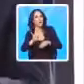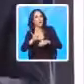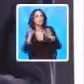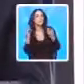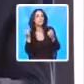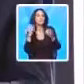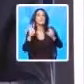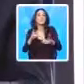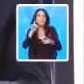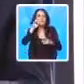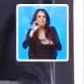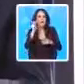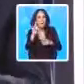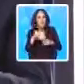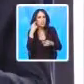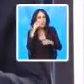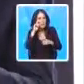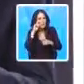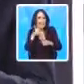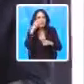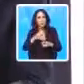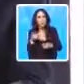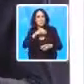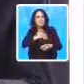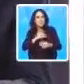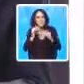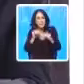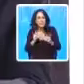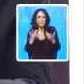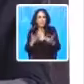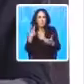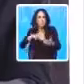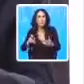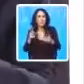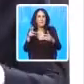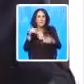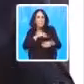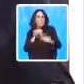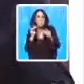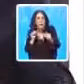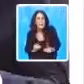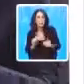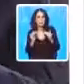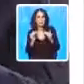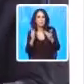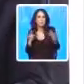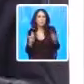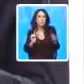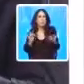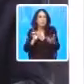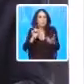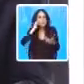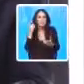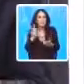temos de garantir nos próximos anos que aqueles que têm pensões mais degradadas e os reformados que têm pensões mais baixas não